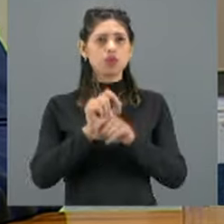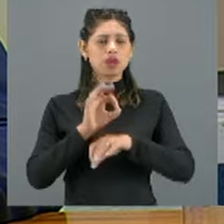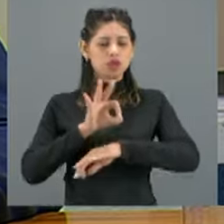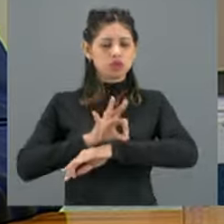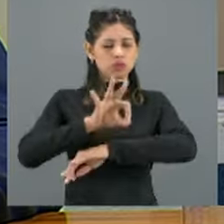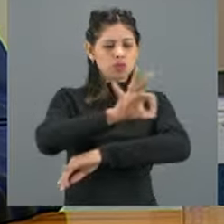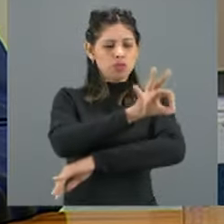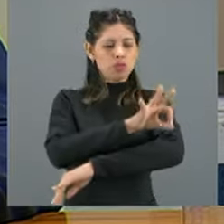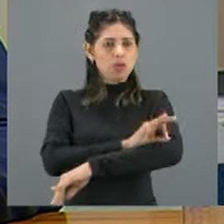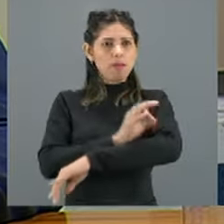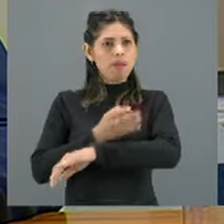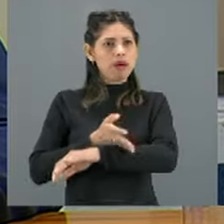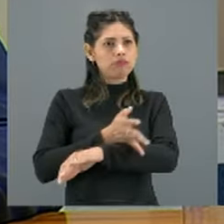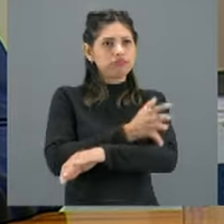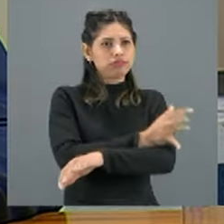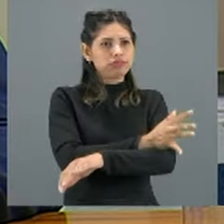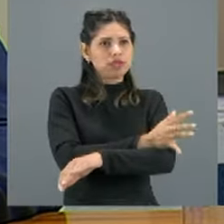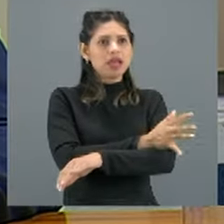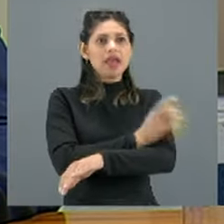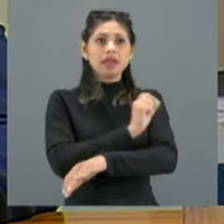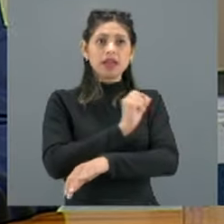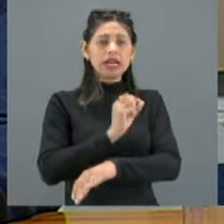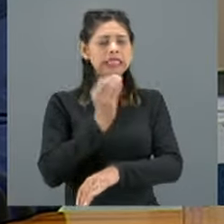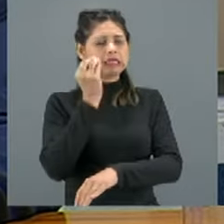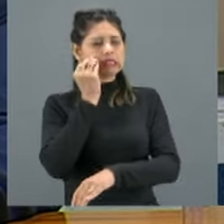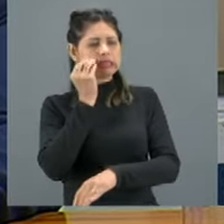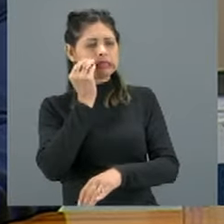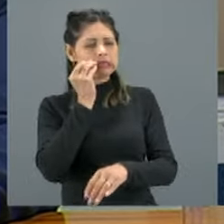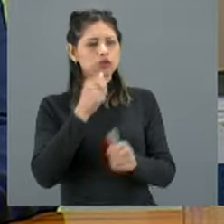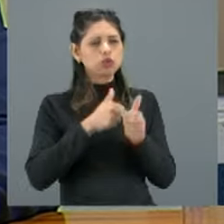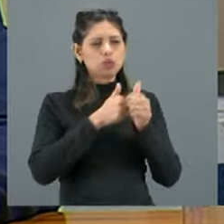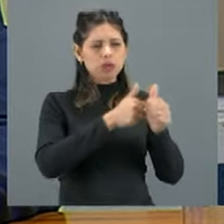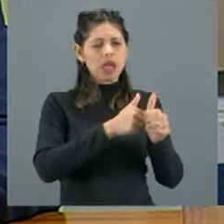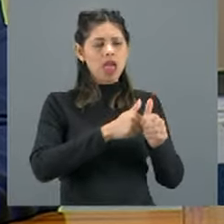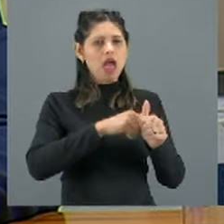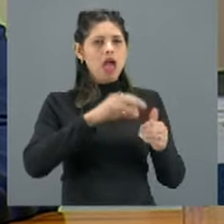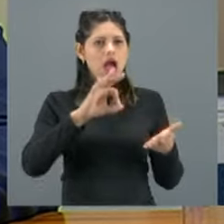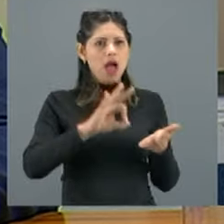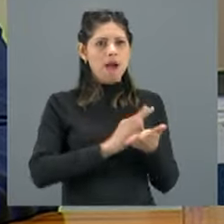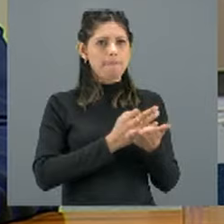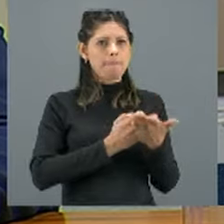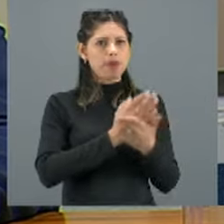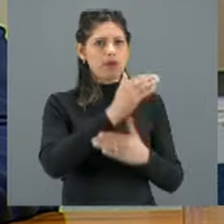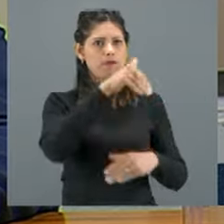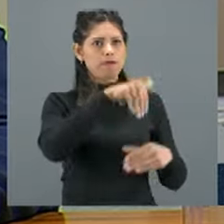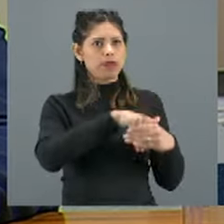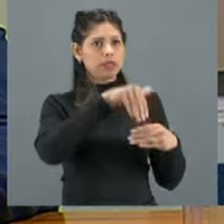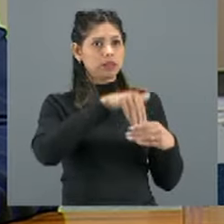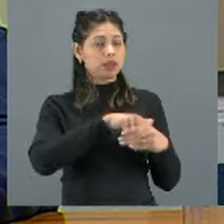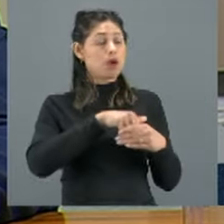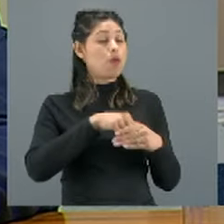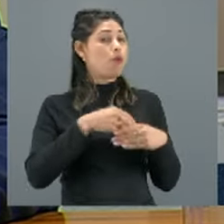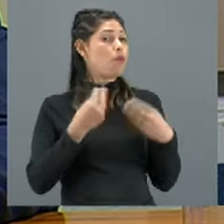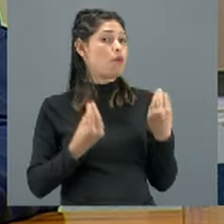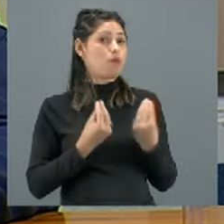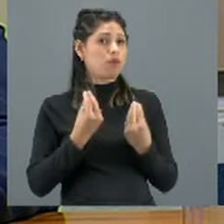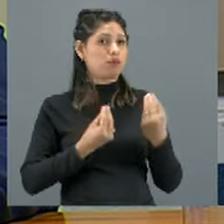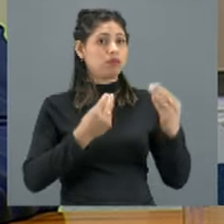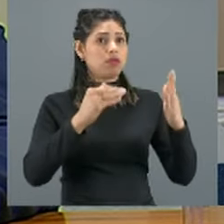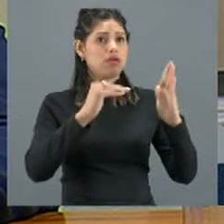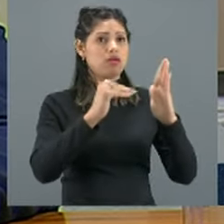a aprovação da Câmara e do Senado